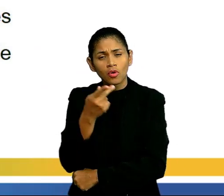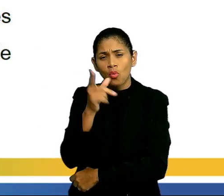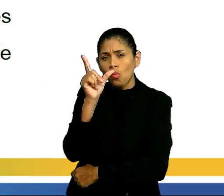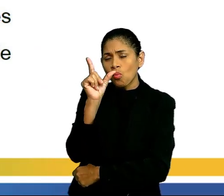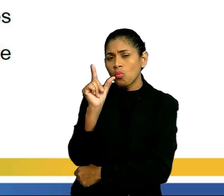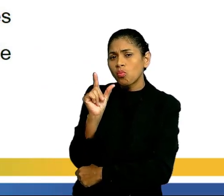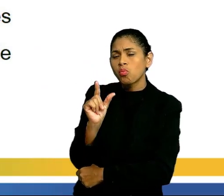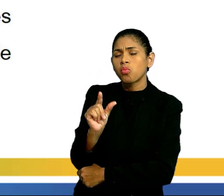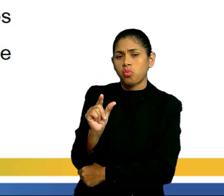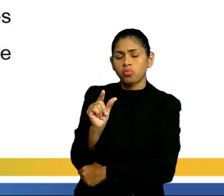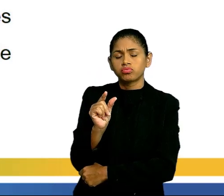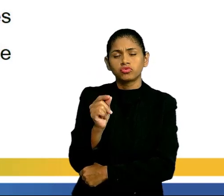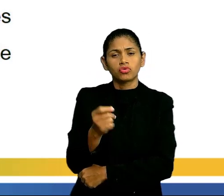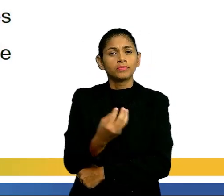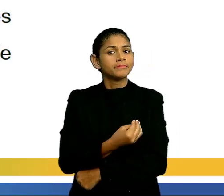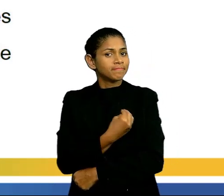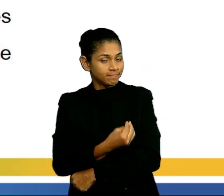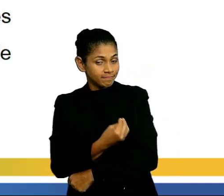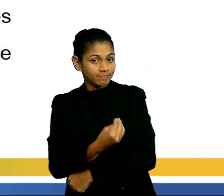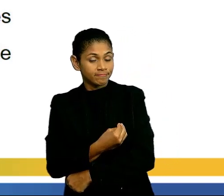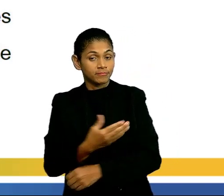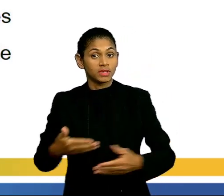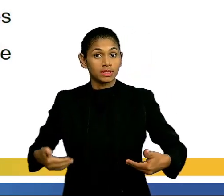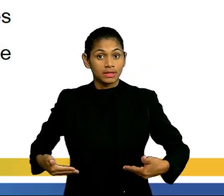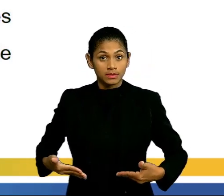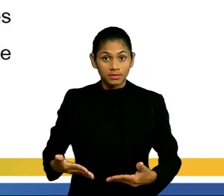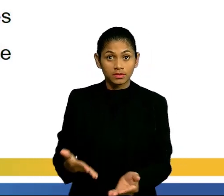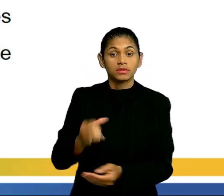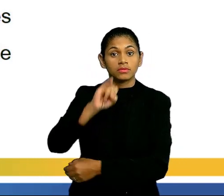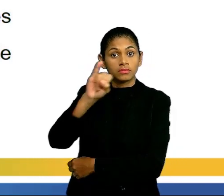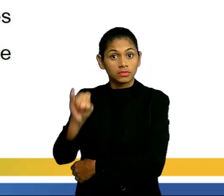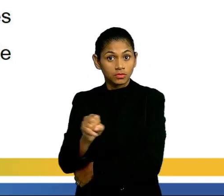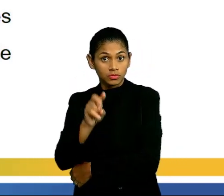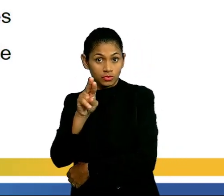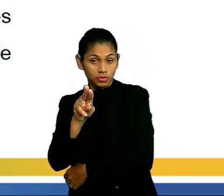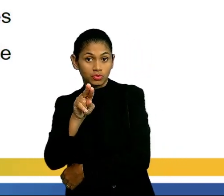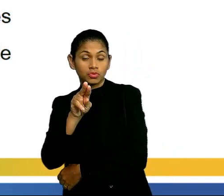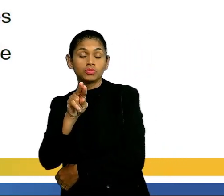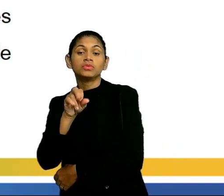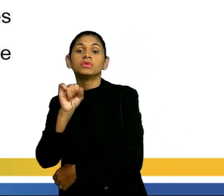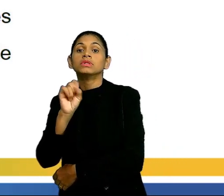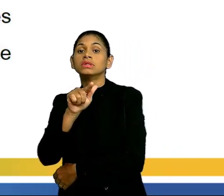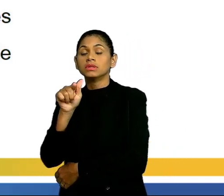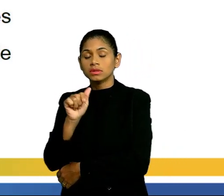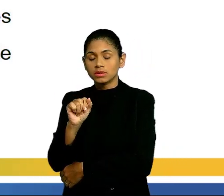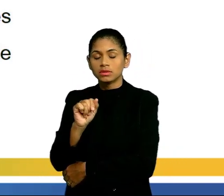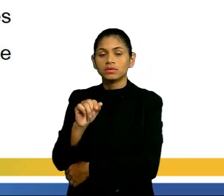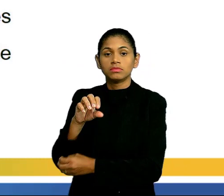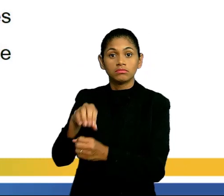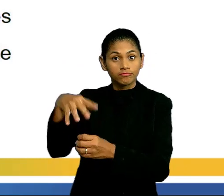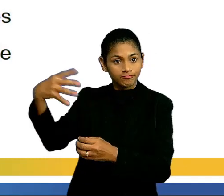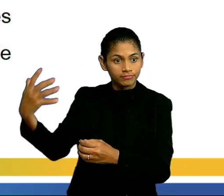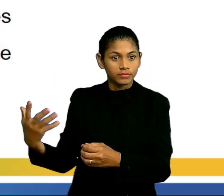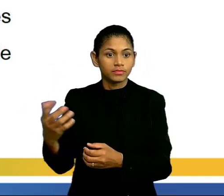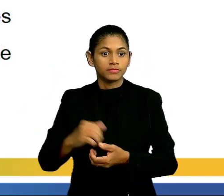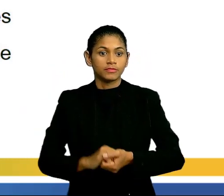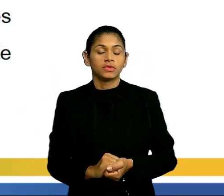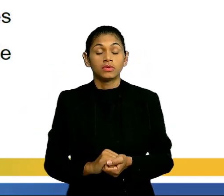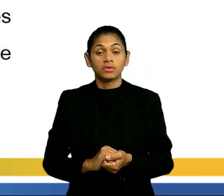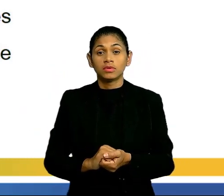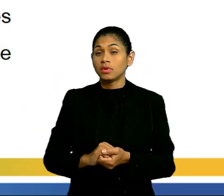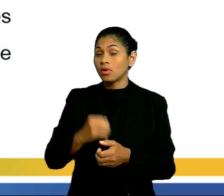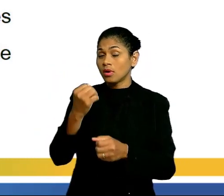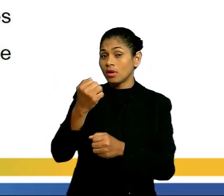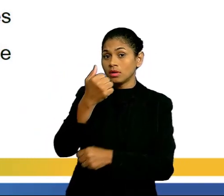sua biografia. Então, ele é nascido em Juiz de Fora, em 13 de maio de 1901. Foi